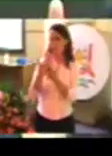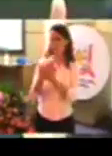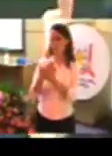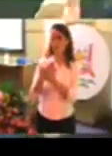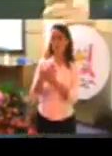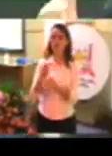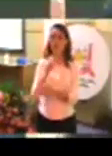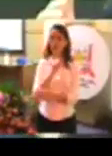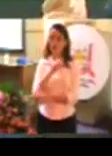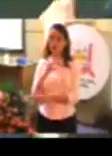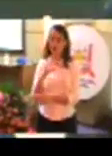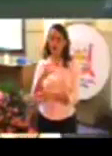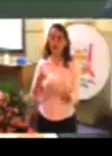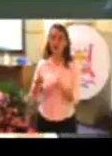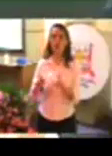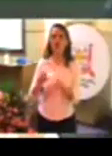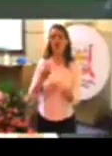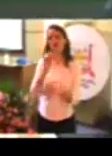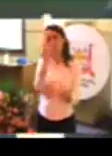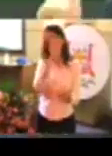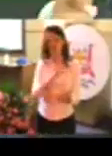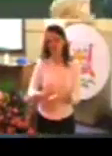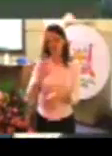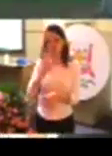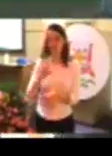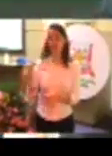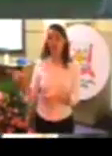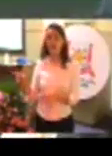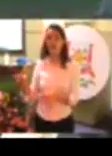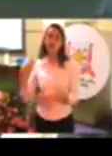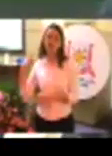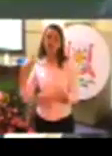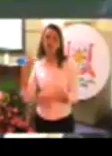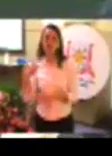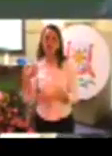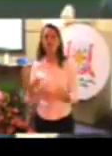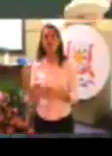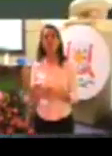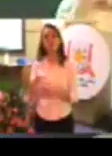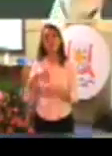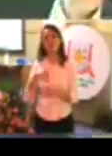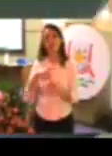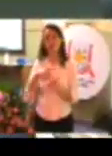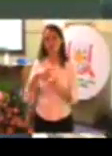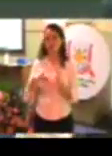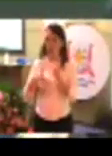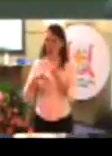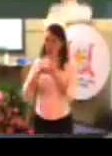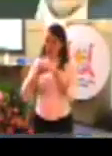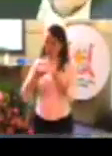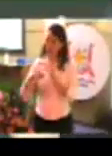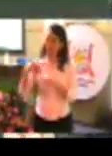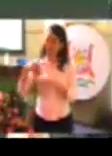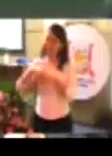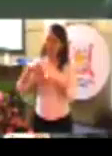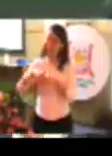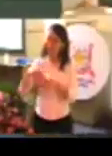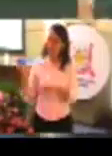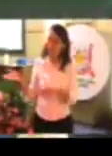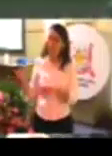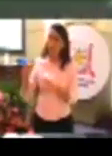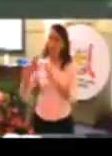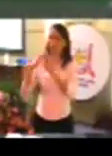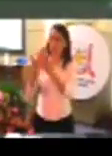que, por meio da escola do legislativo, se submete a um processo eleitoral de eleição